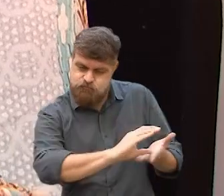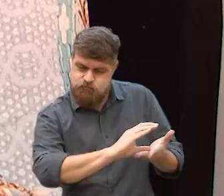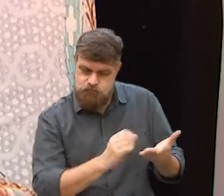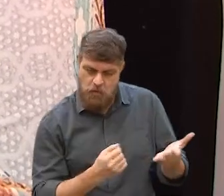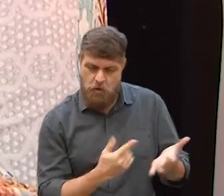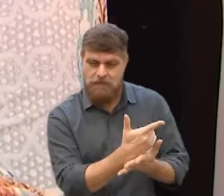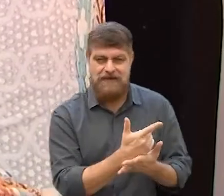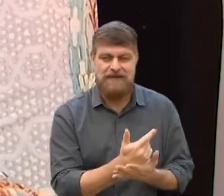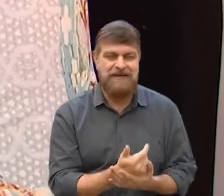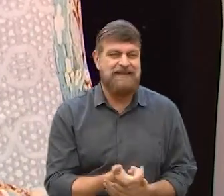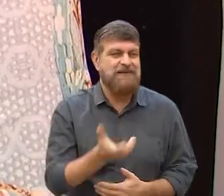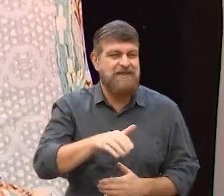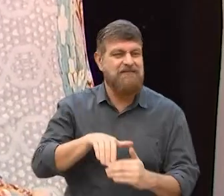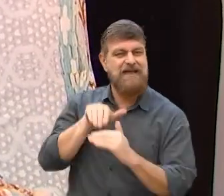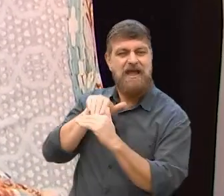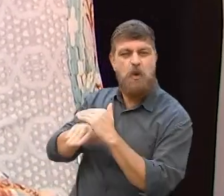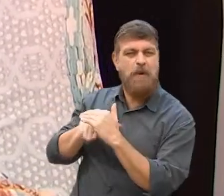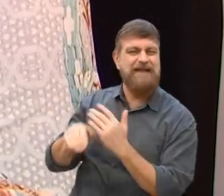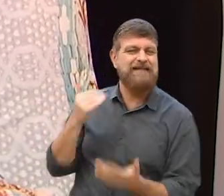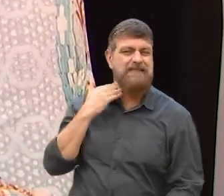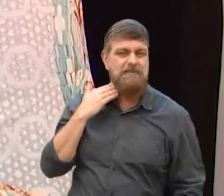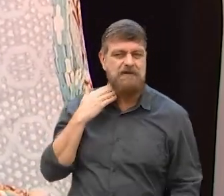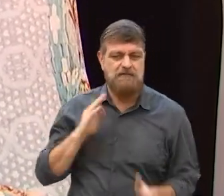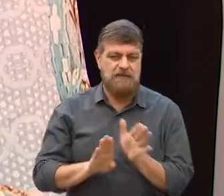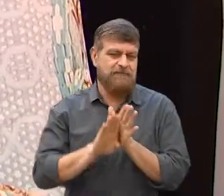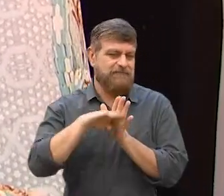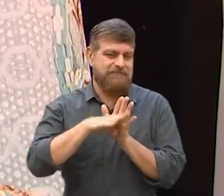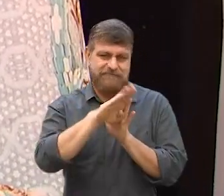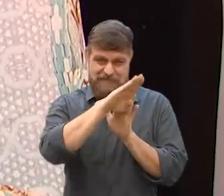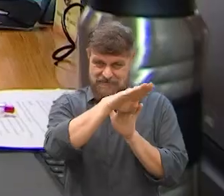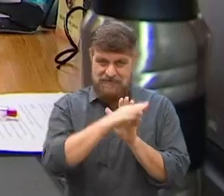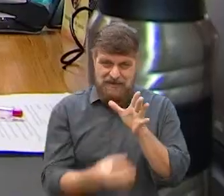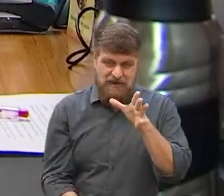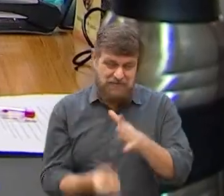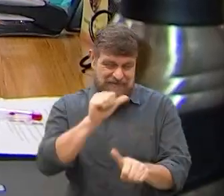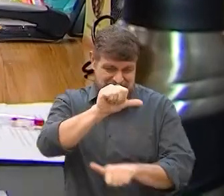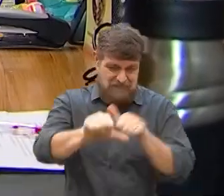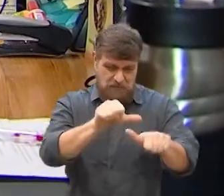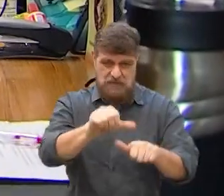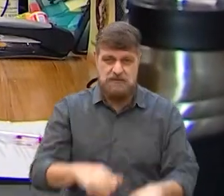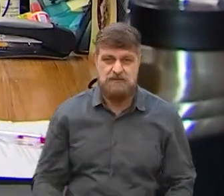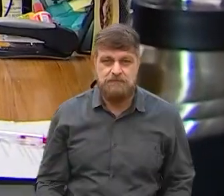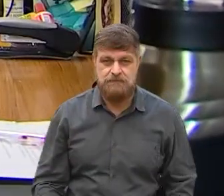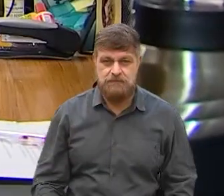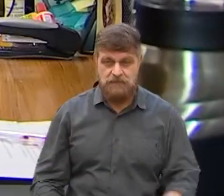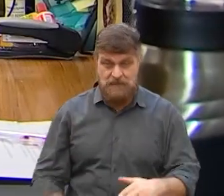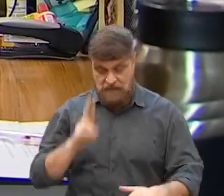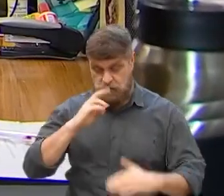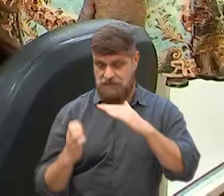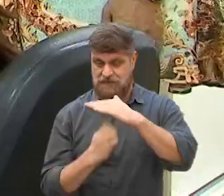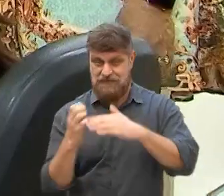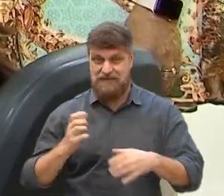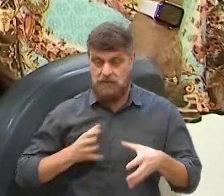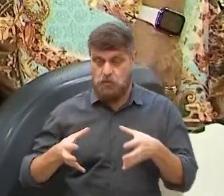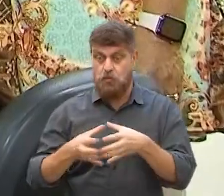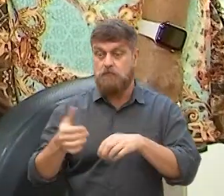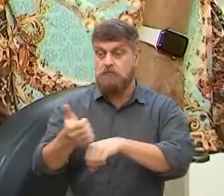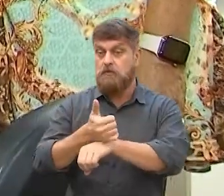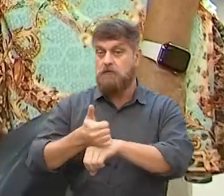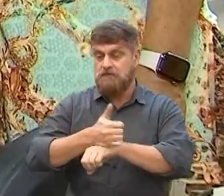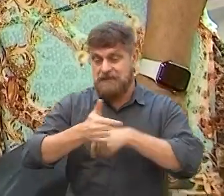de 6 anos que eu trabalhei nessa empresa, eu mudei para uma outra, trabalhei mais 2 anos, e aí eu tive o meu filho e uma sobrinha que queriam